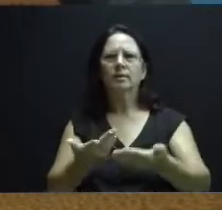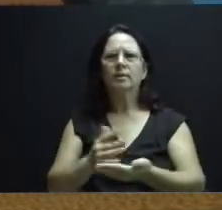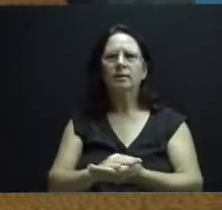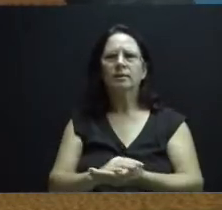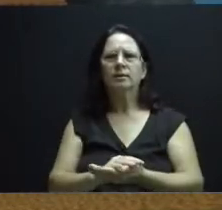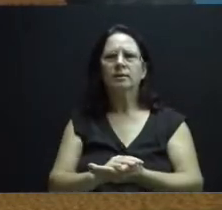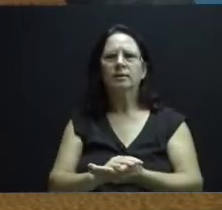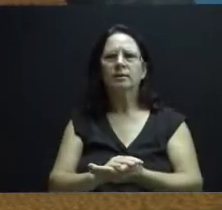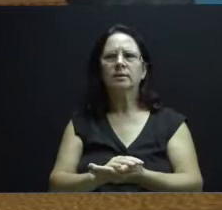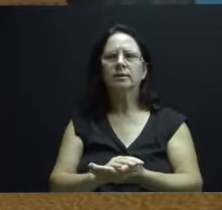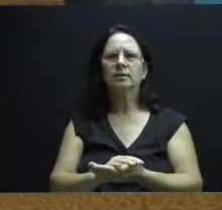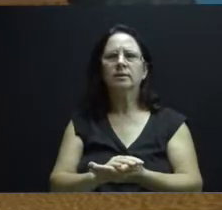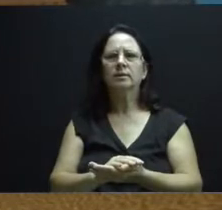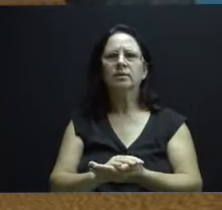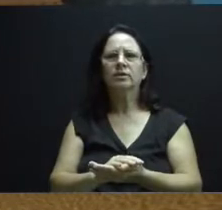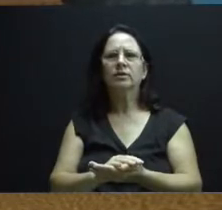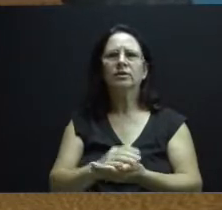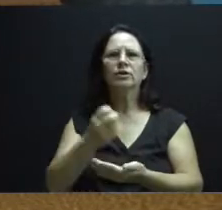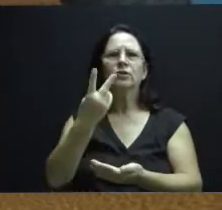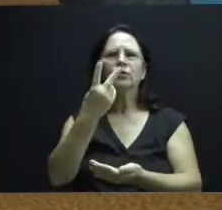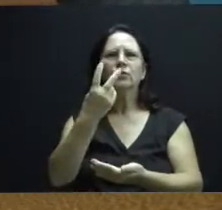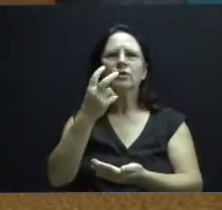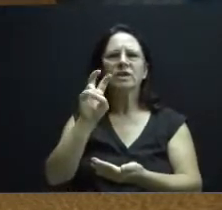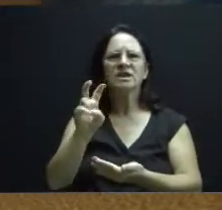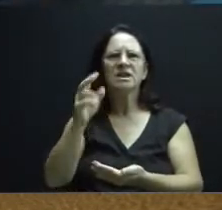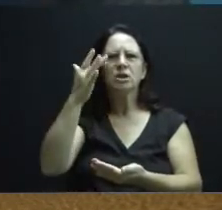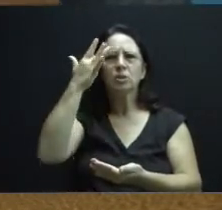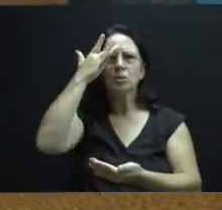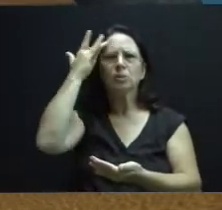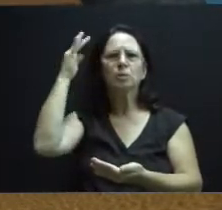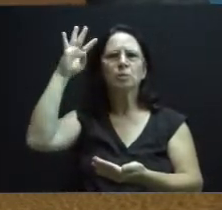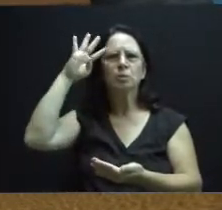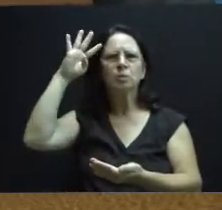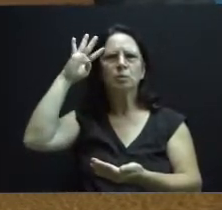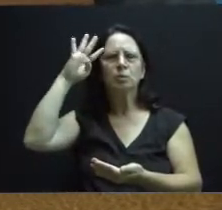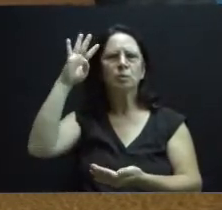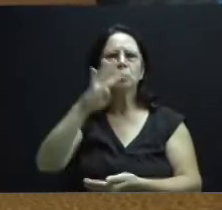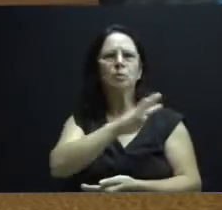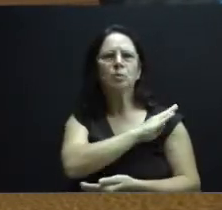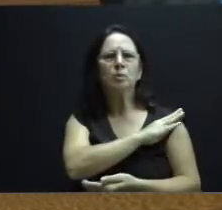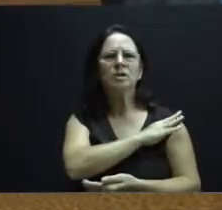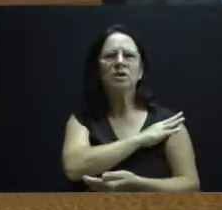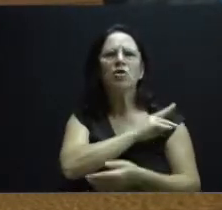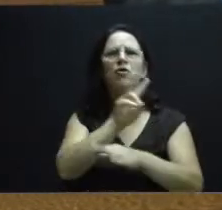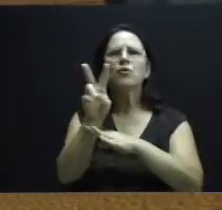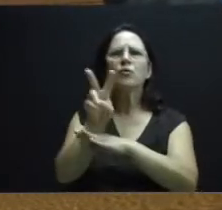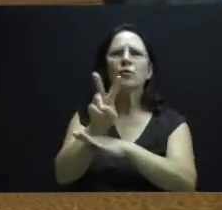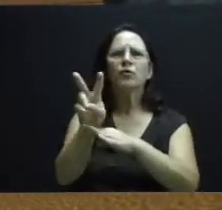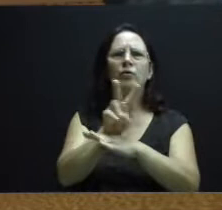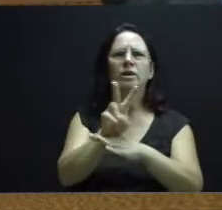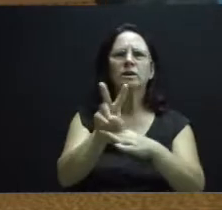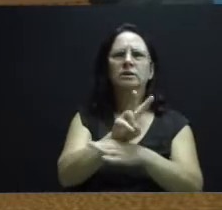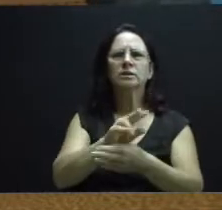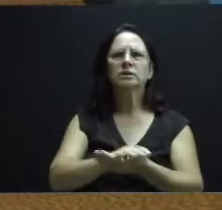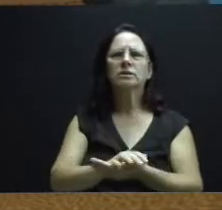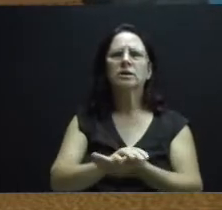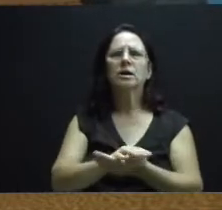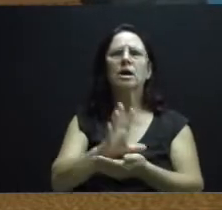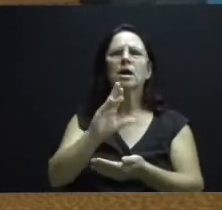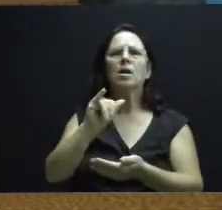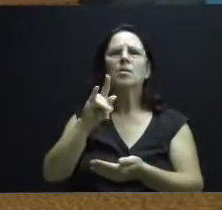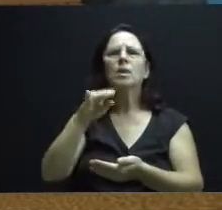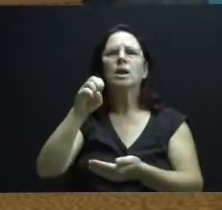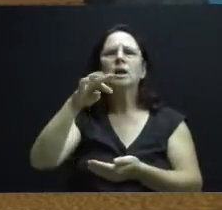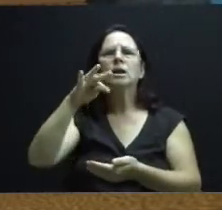cento é 25 policiais militares eles vão estar fiscalizando os ambulantes da